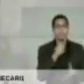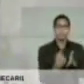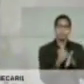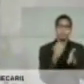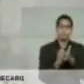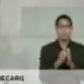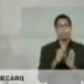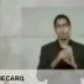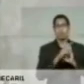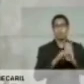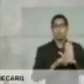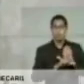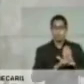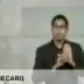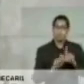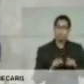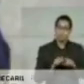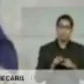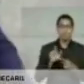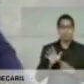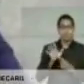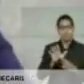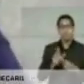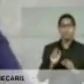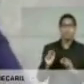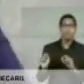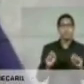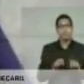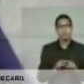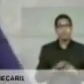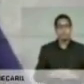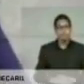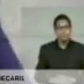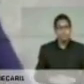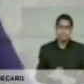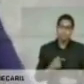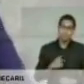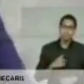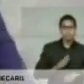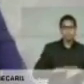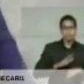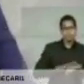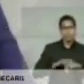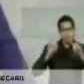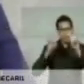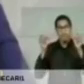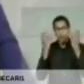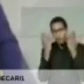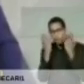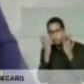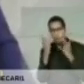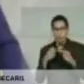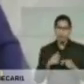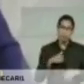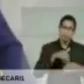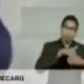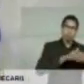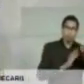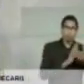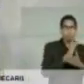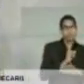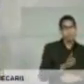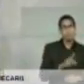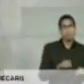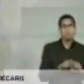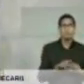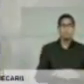um PL proposto por mim, da causa animal, que é minha bandeira principal, pela qual fui eleito, pela qual luto e vou lutar sempre. E 15